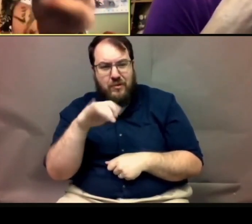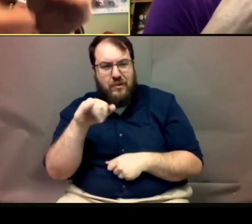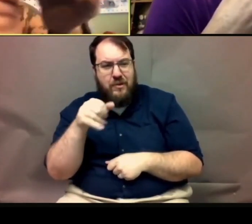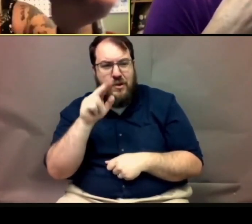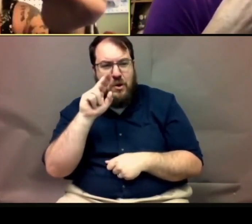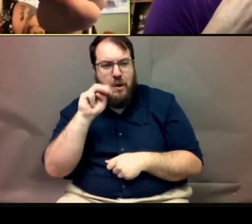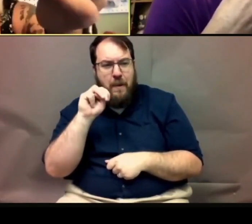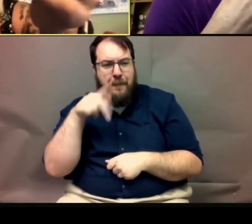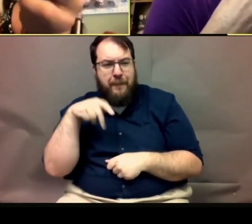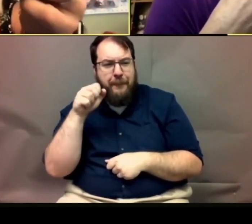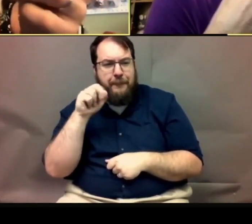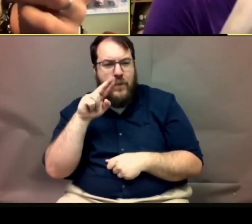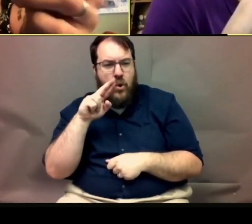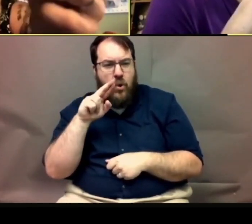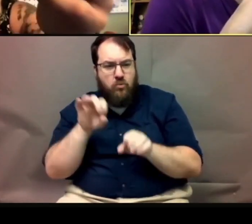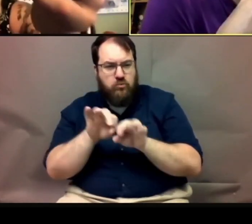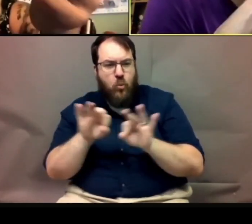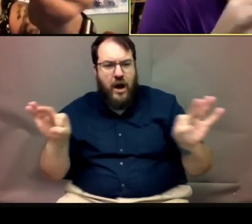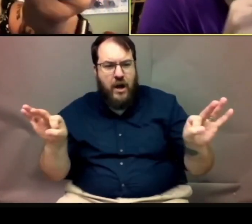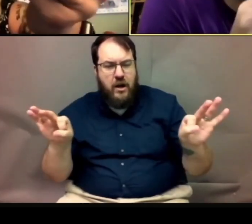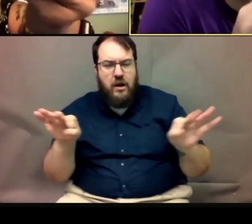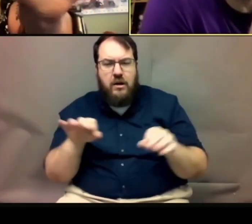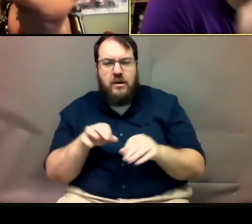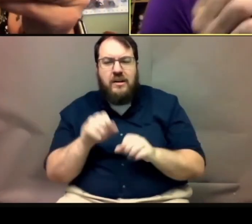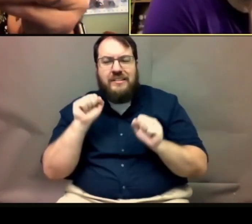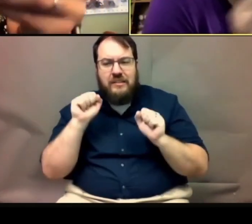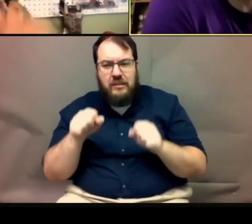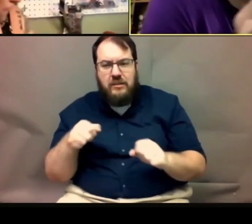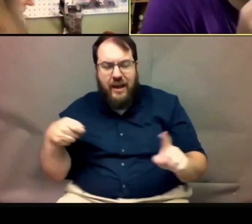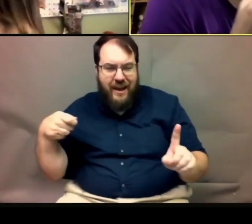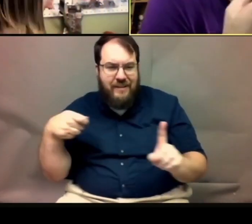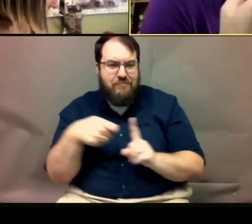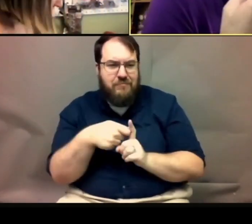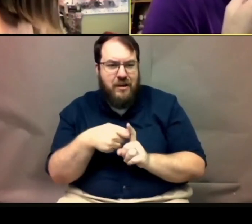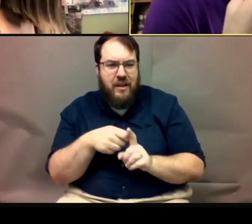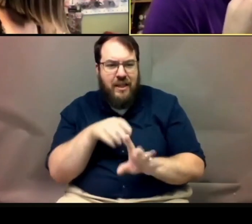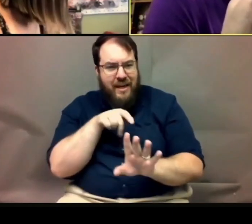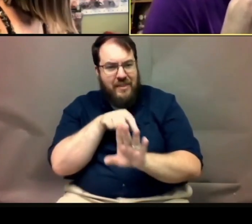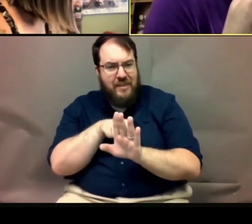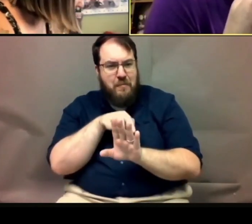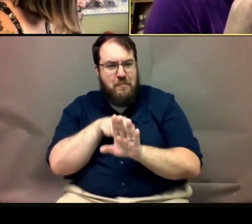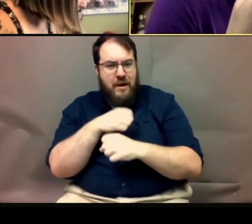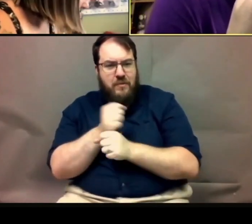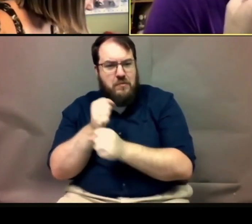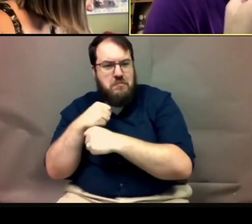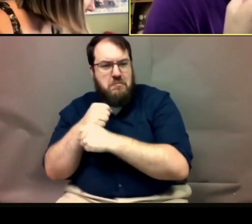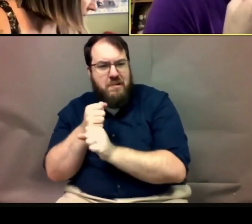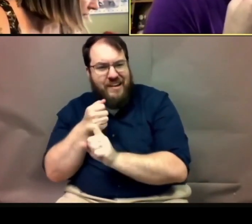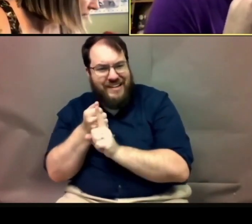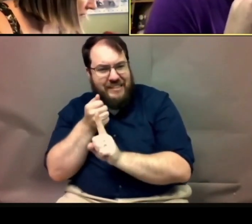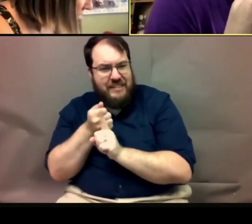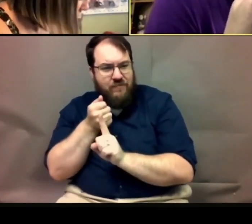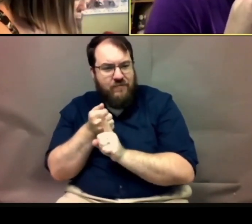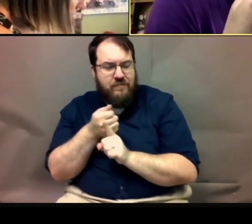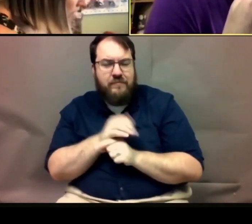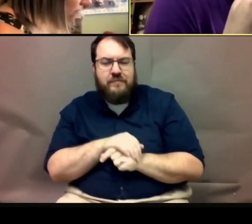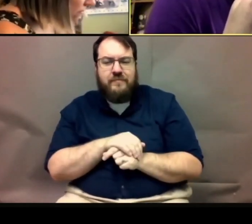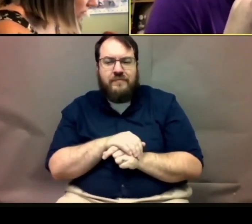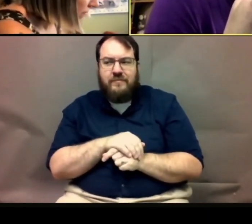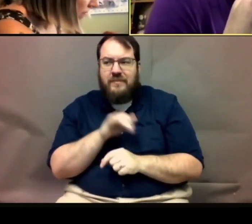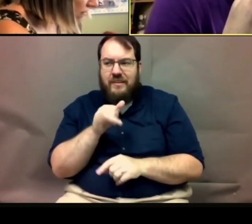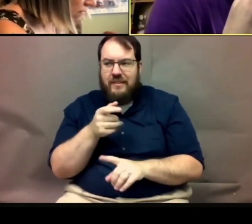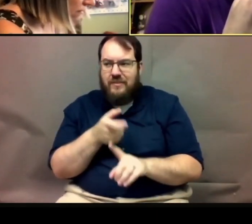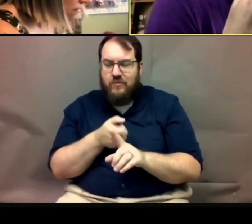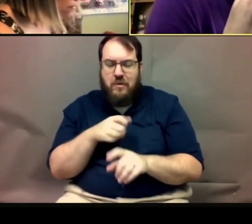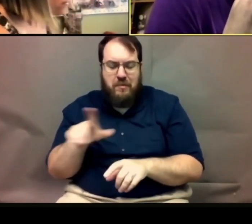eu prefiro esses esses fios aqui normais jumper wires que você também pode conectar ali atrás do